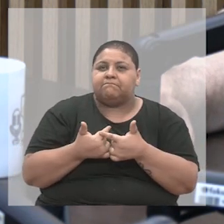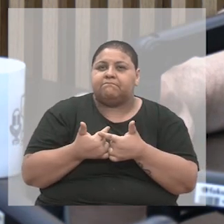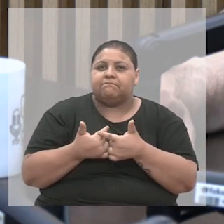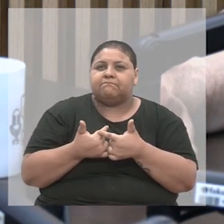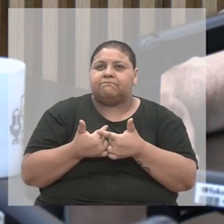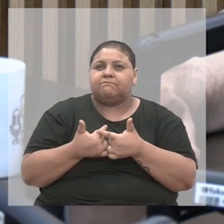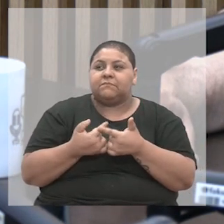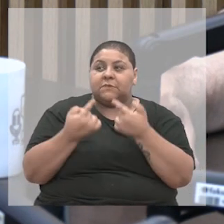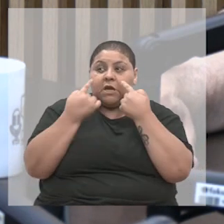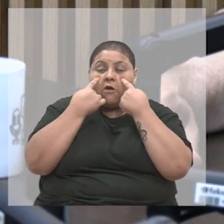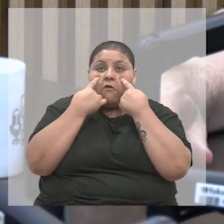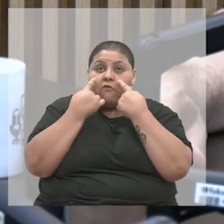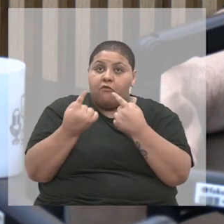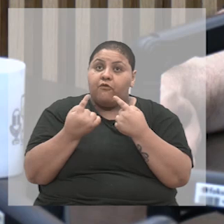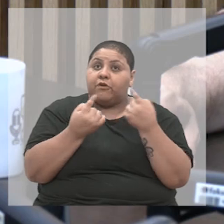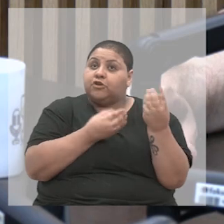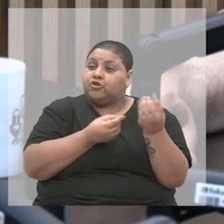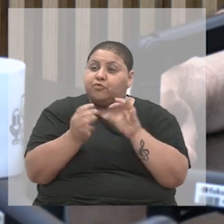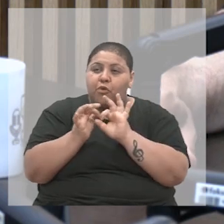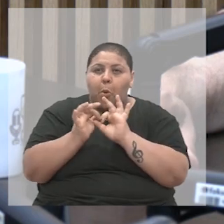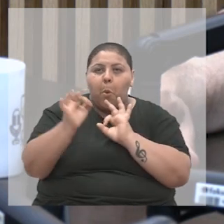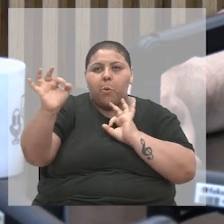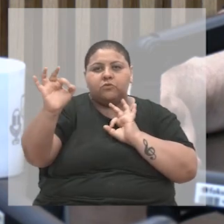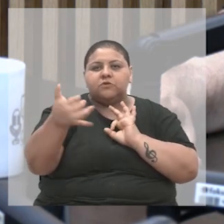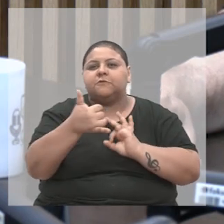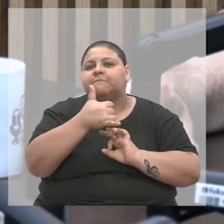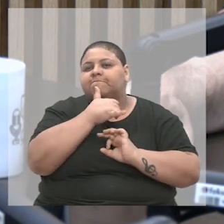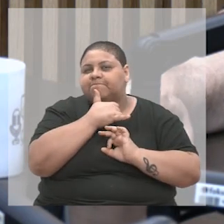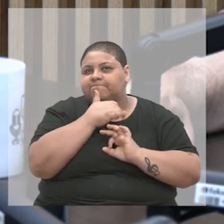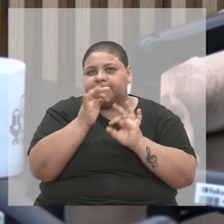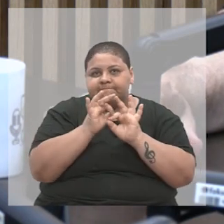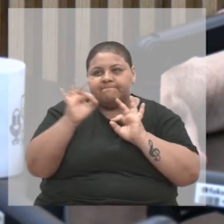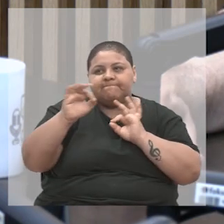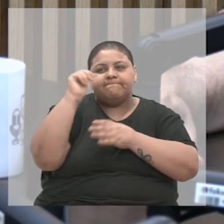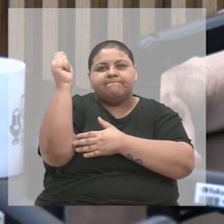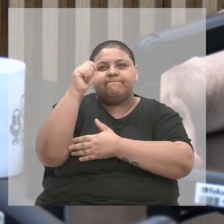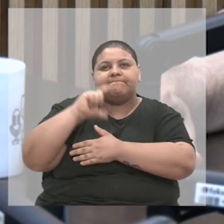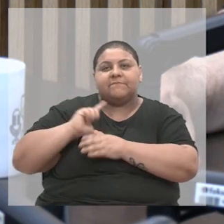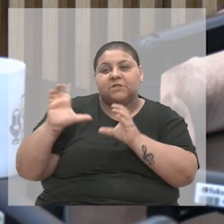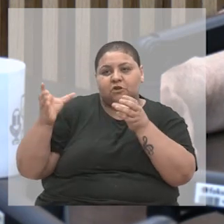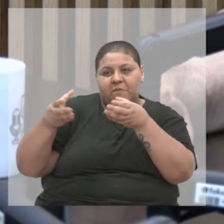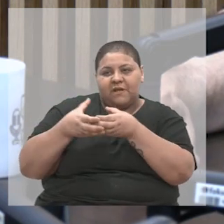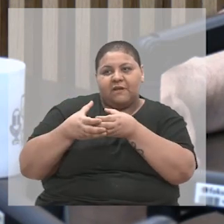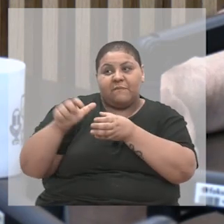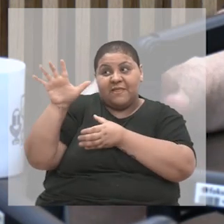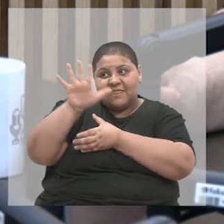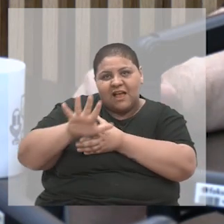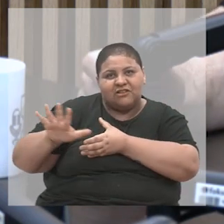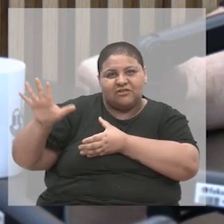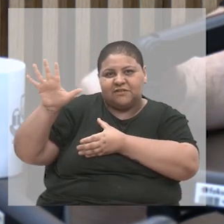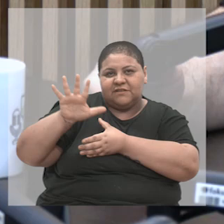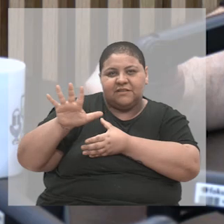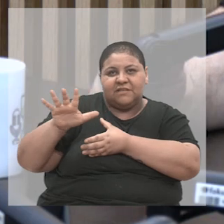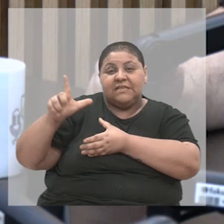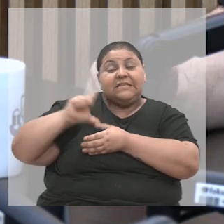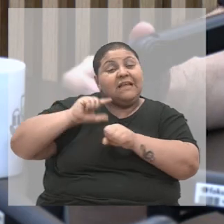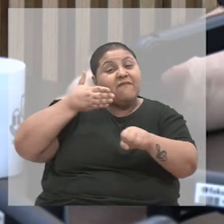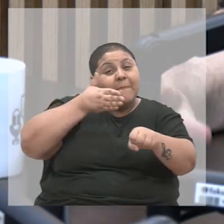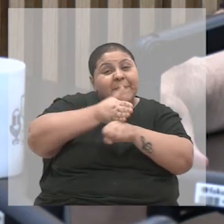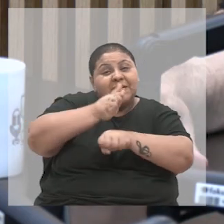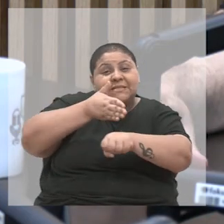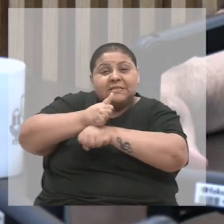né? Eu vejo que tá muito longe. Infelizmente, está longe do Rio Grande do Sul ter uma equipe da Liga Nacional. A gente